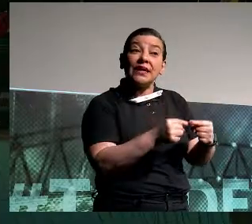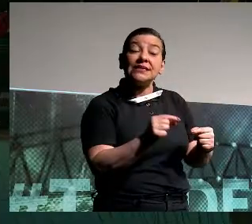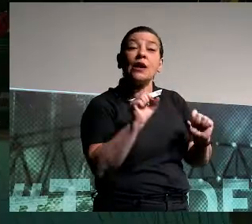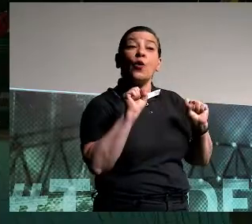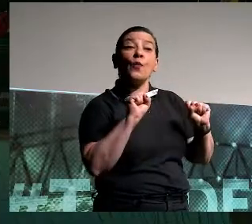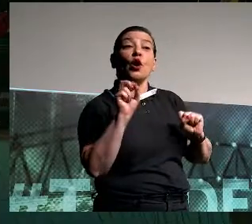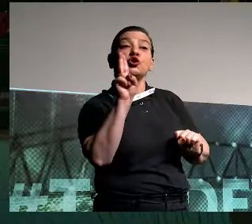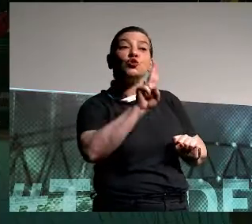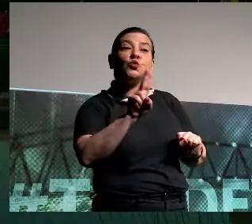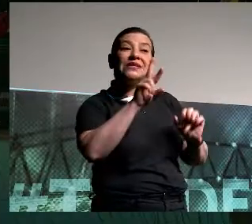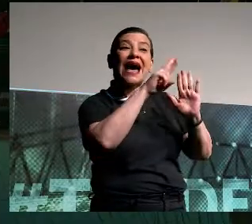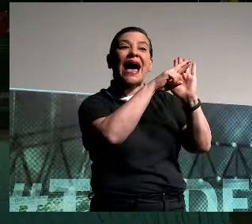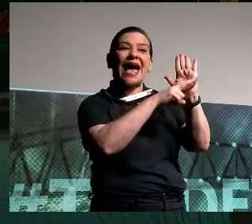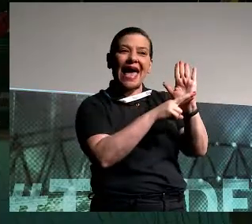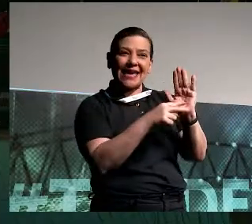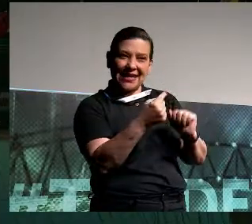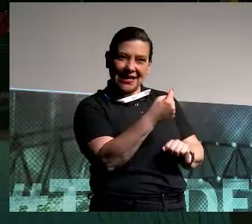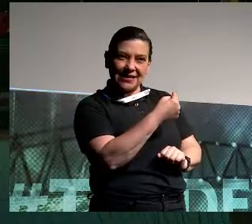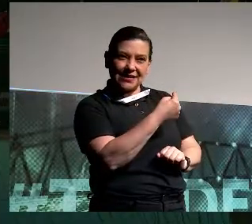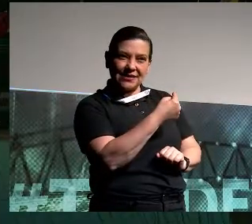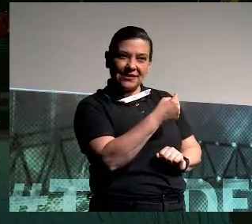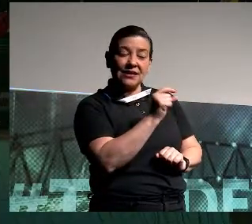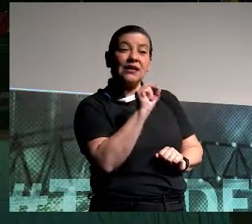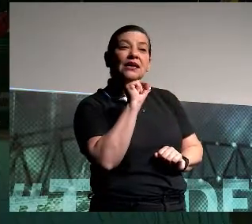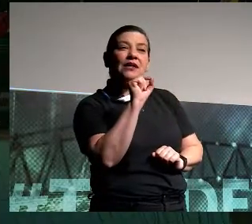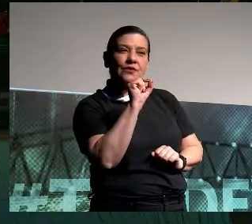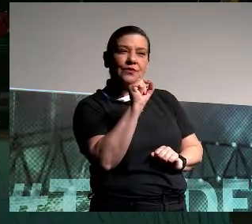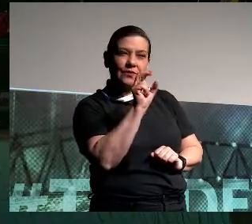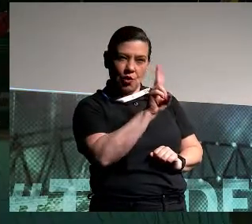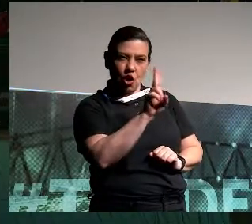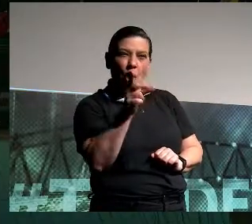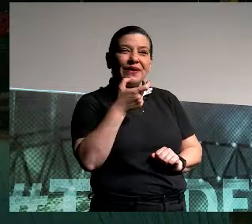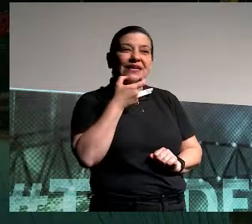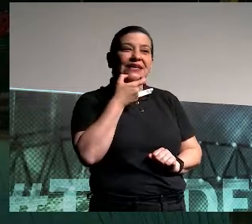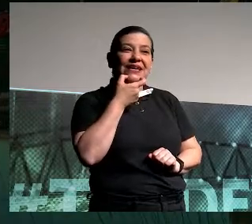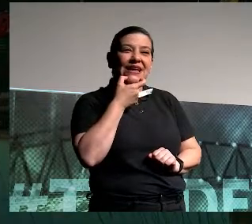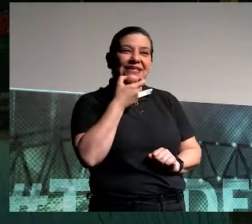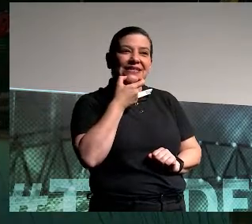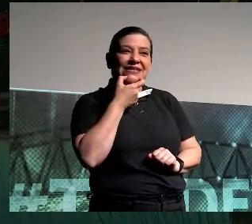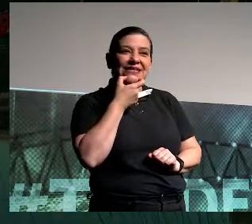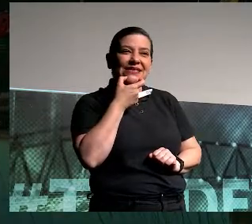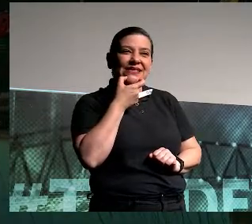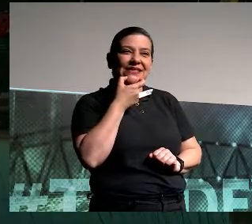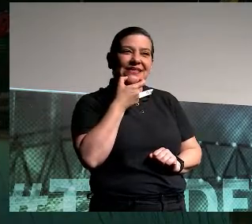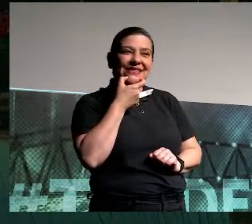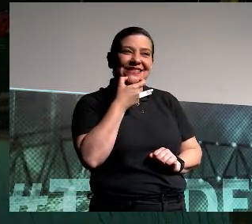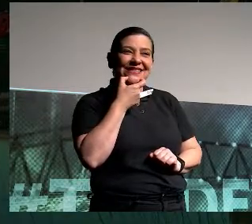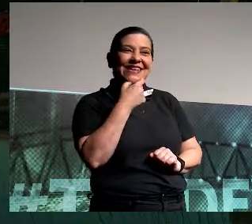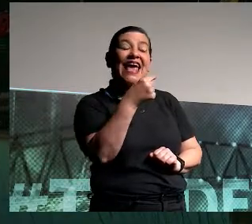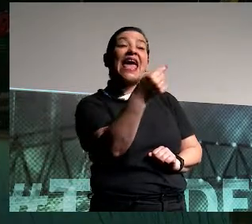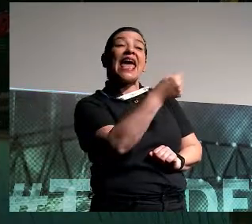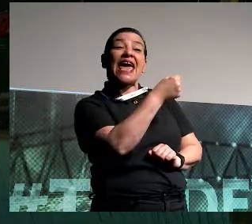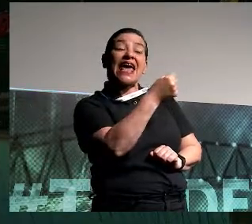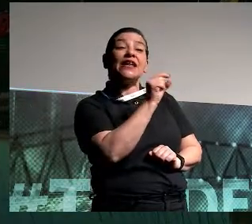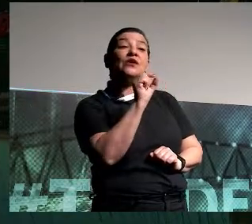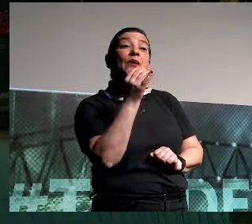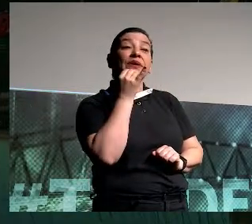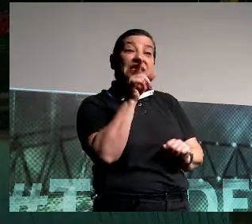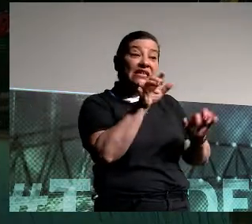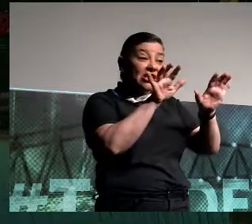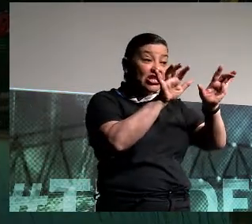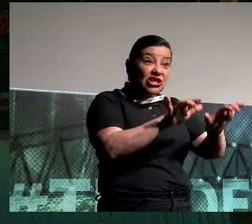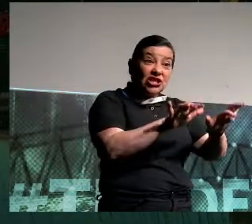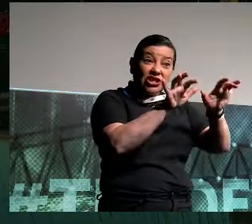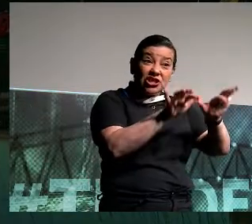essa regra aqui do ESLint, que é o No Inferable Types, que o ESLint não vai deixar você tipar coisas